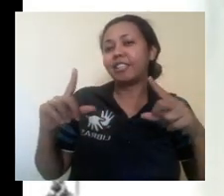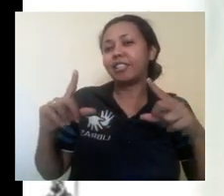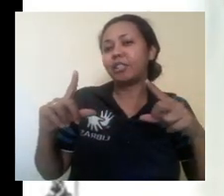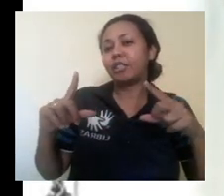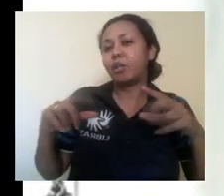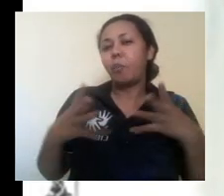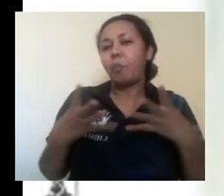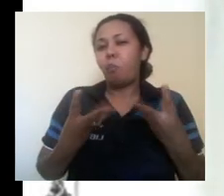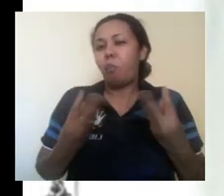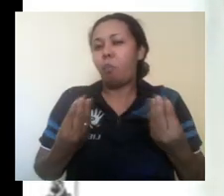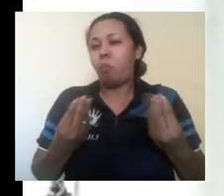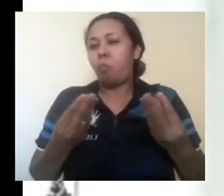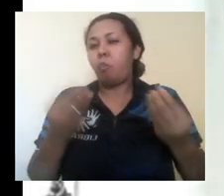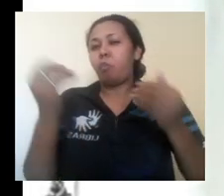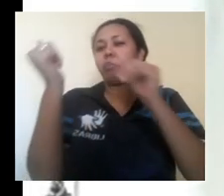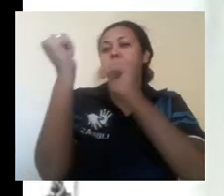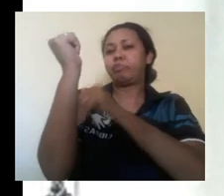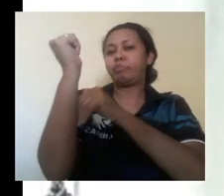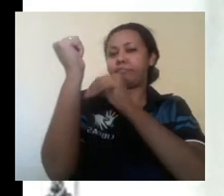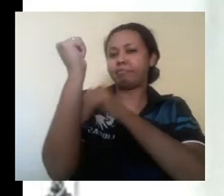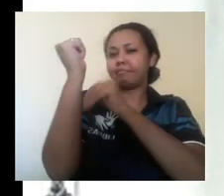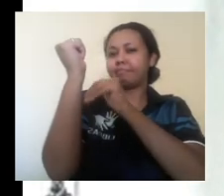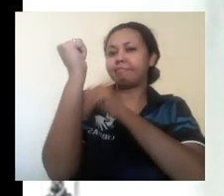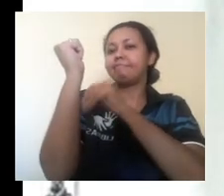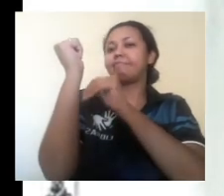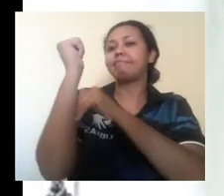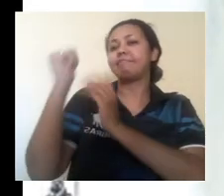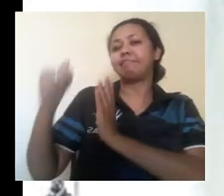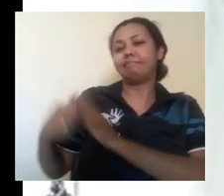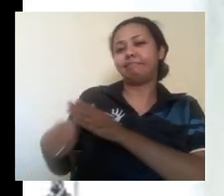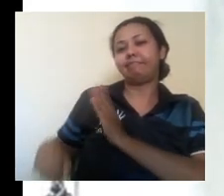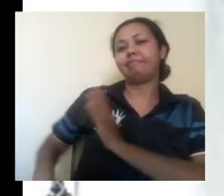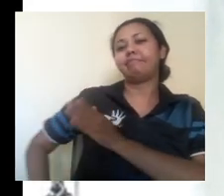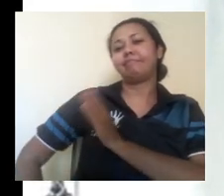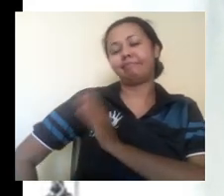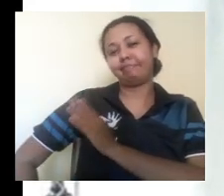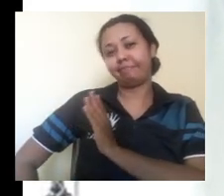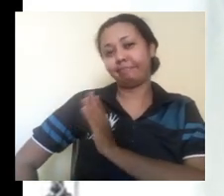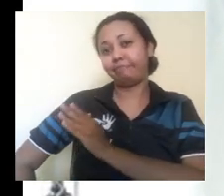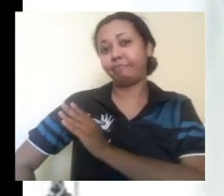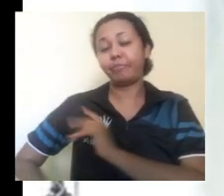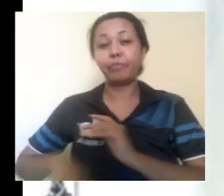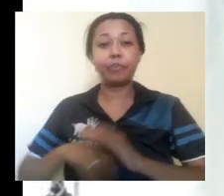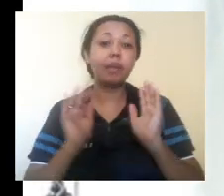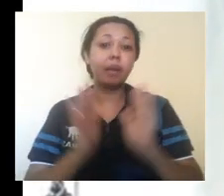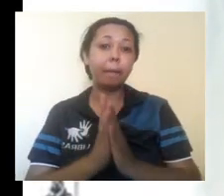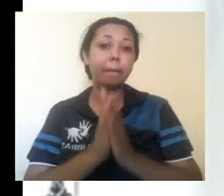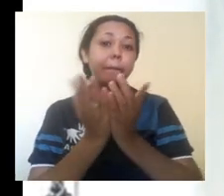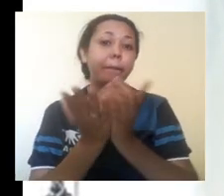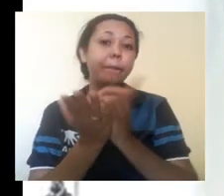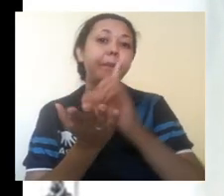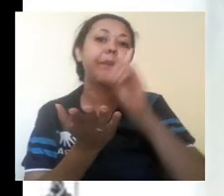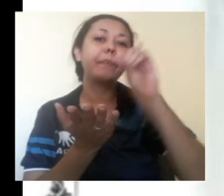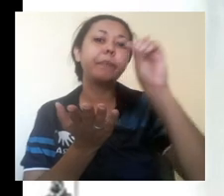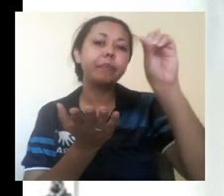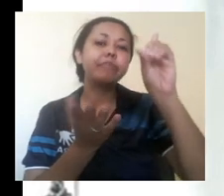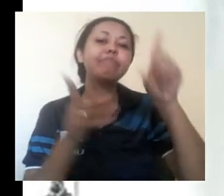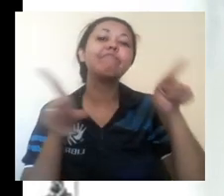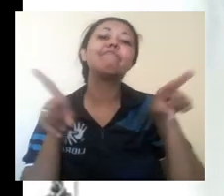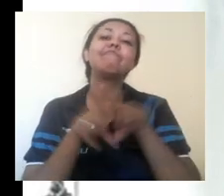decorar referências, vocês me perdoem, no final eu vou colocar a referência aqui, mas eu não anotei exatamente